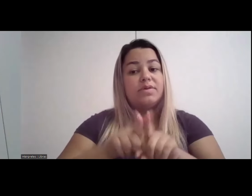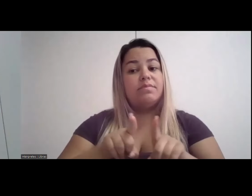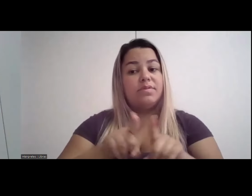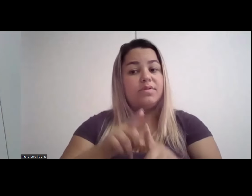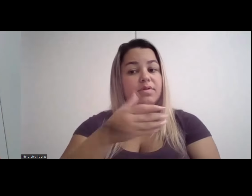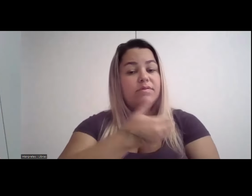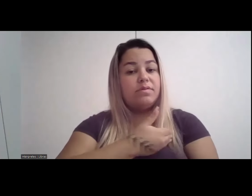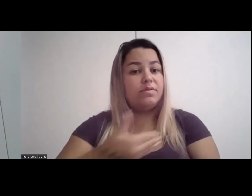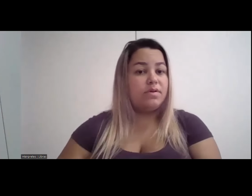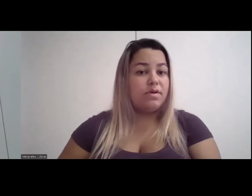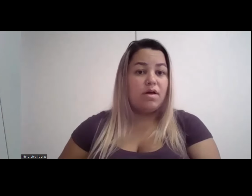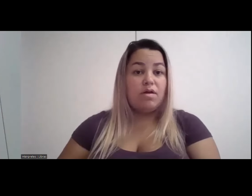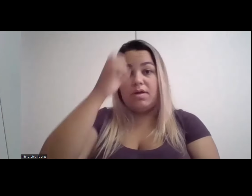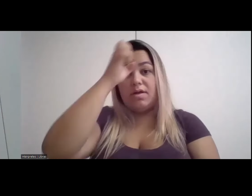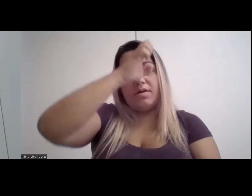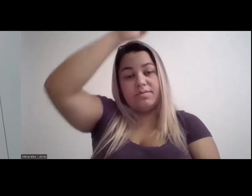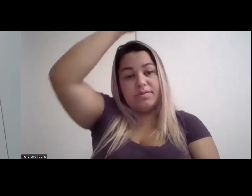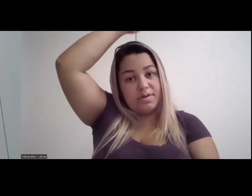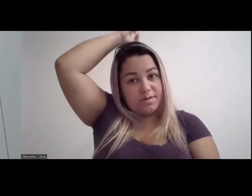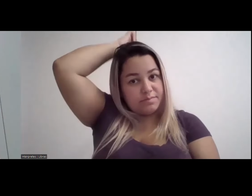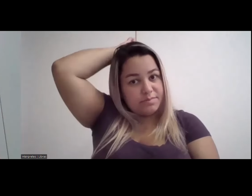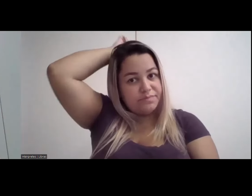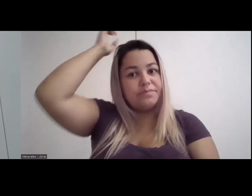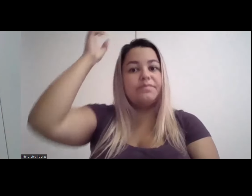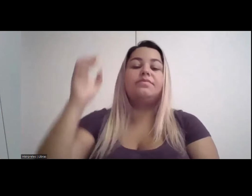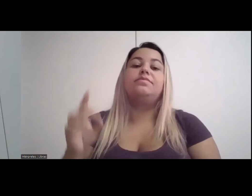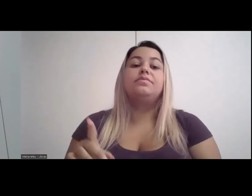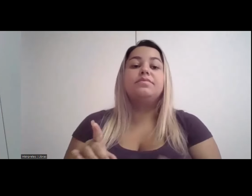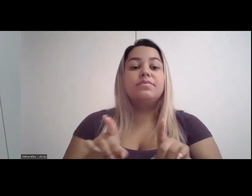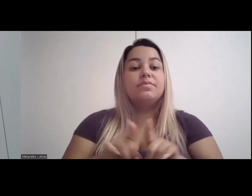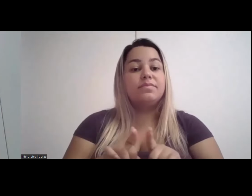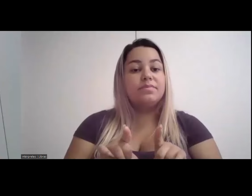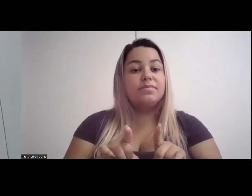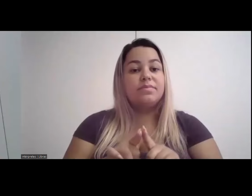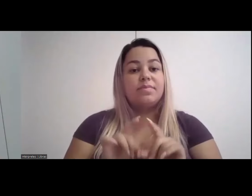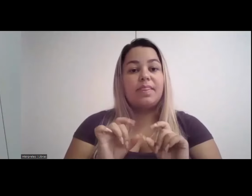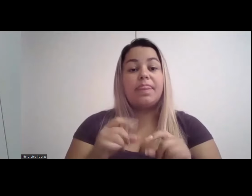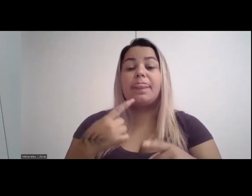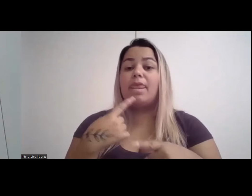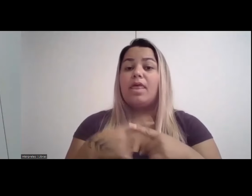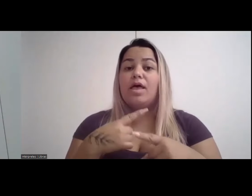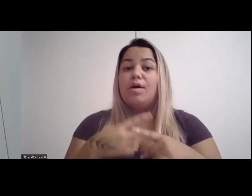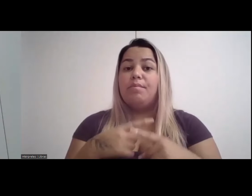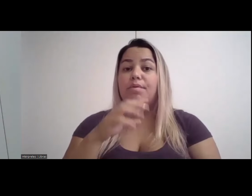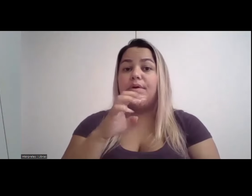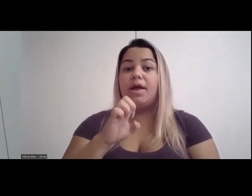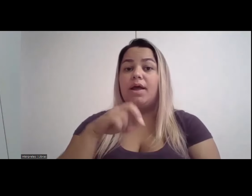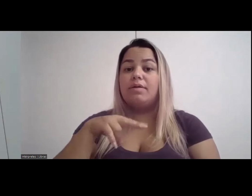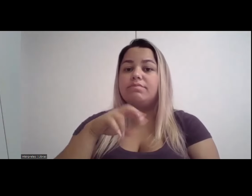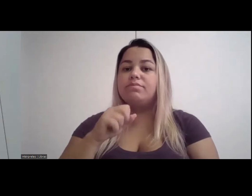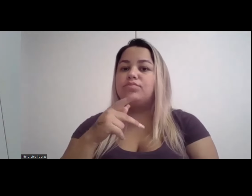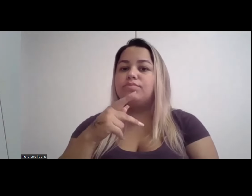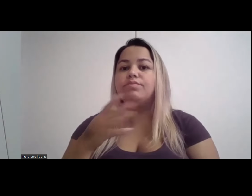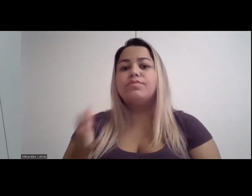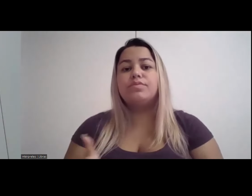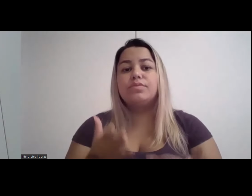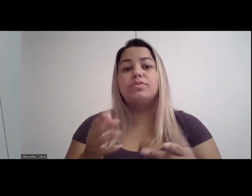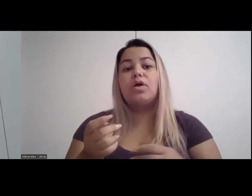governamental da ENAP, a Escola Nacional de Administração Pública. E por que que a ENAP está promovendo um evento sobre